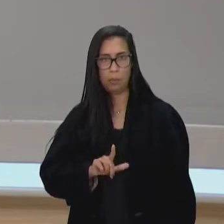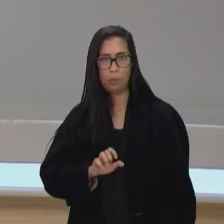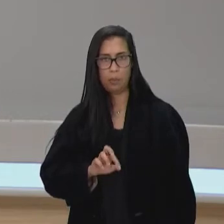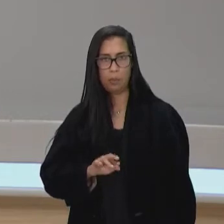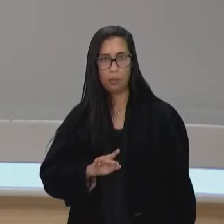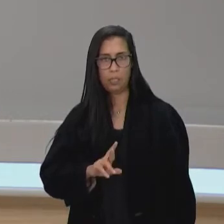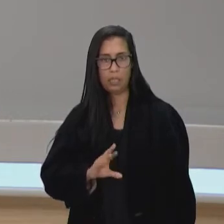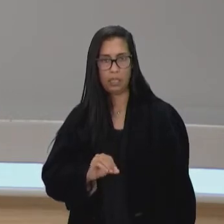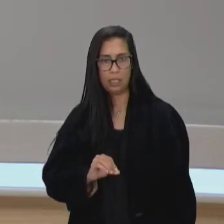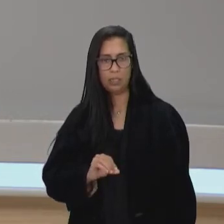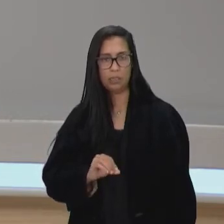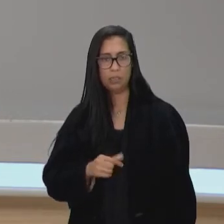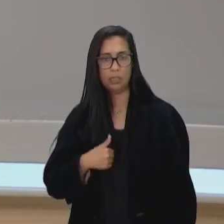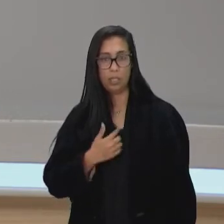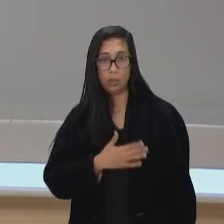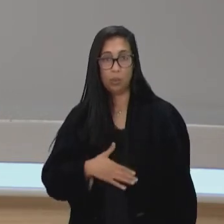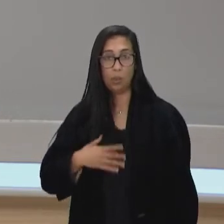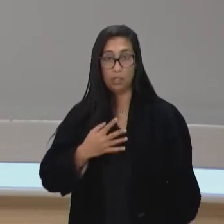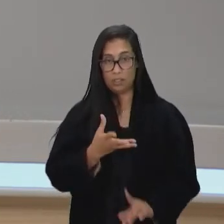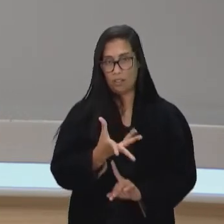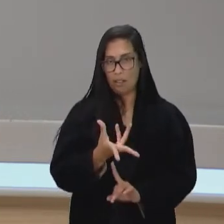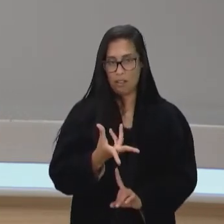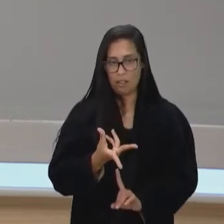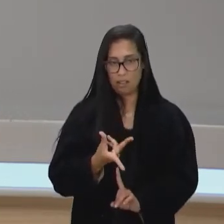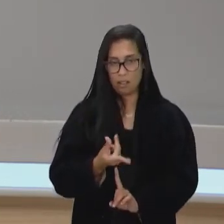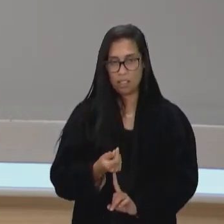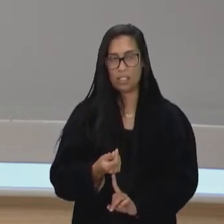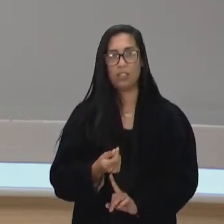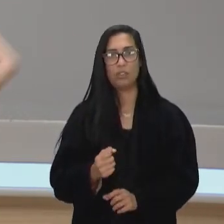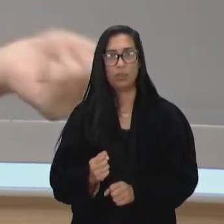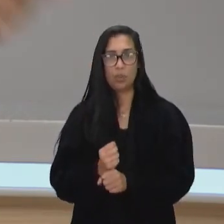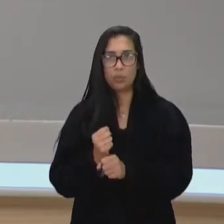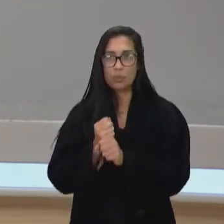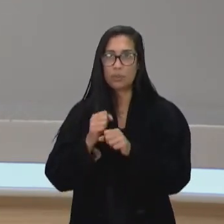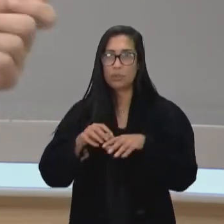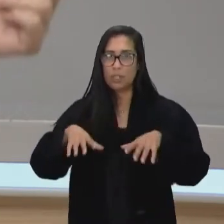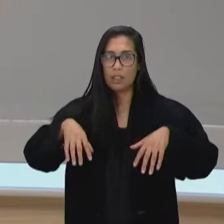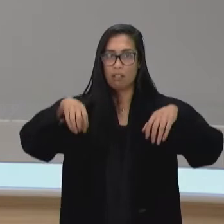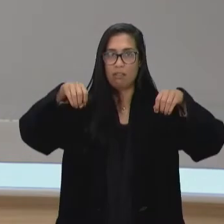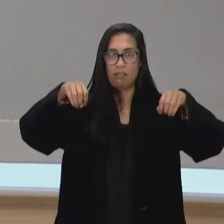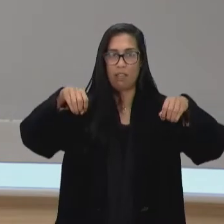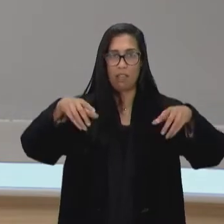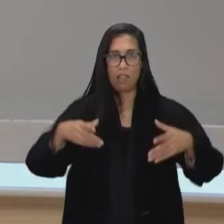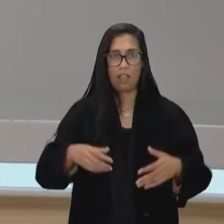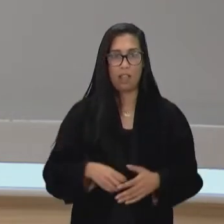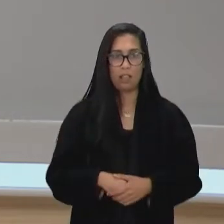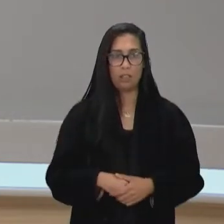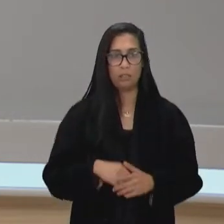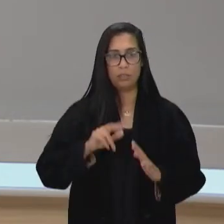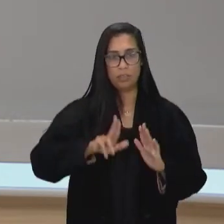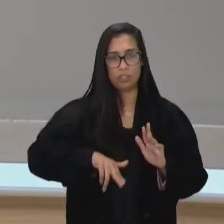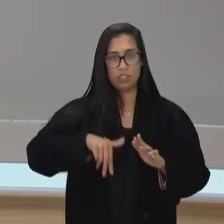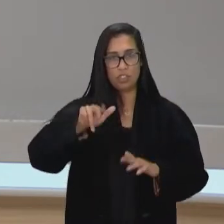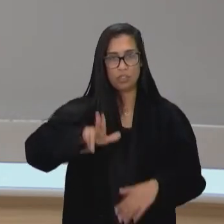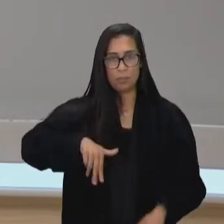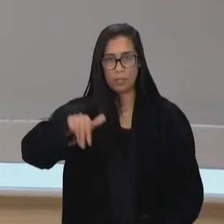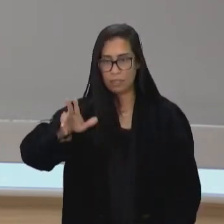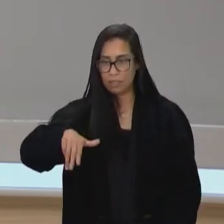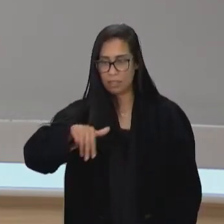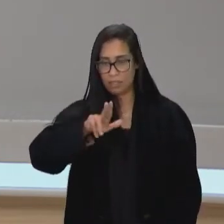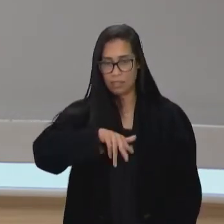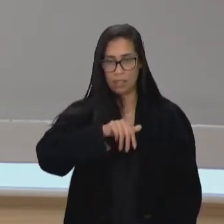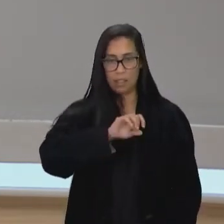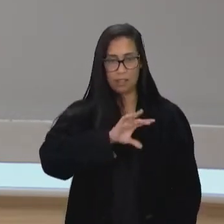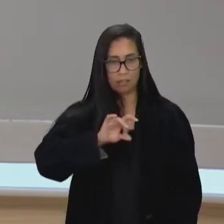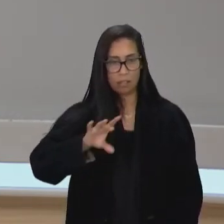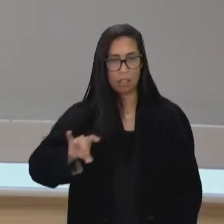mais artística. Então, Sim. eu gostei de construir o castelinho, mexer com a tinta, pintar os